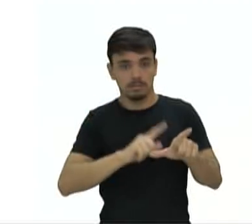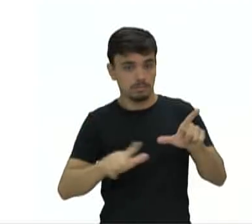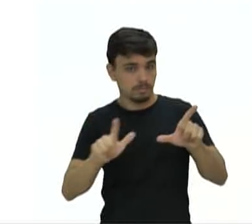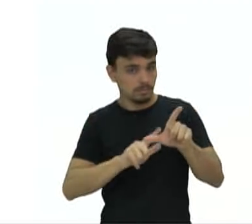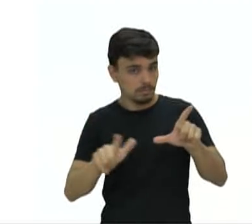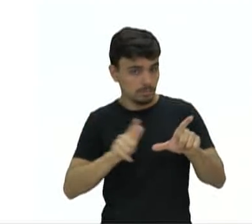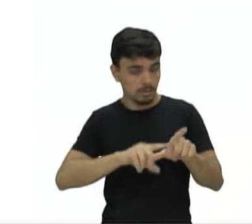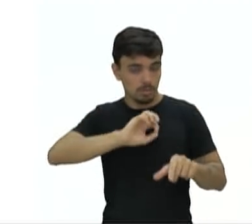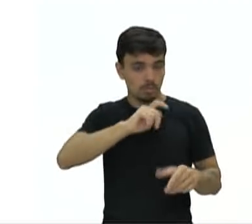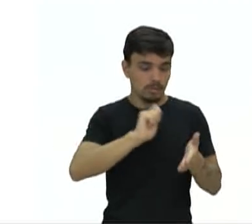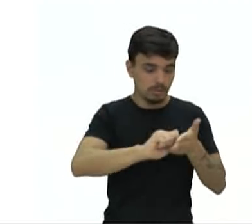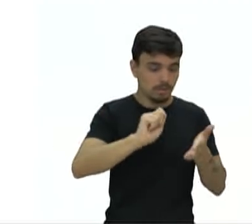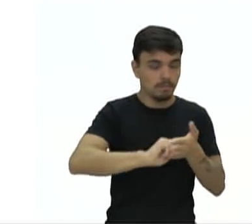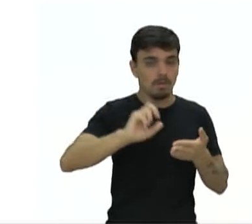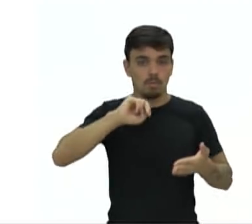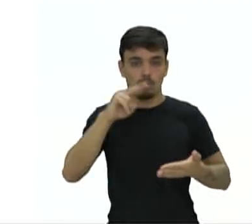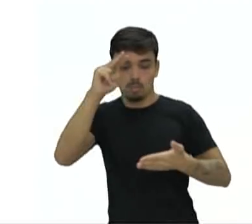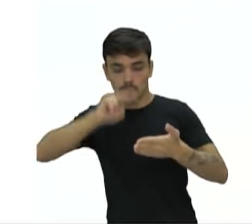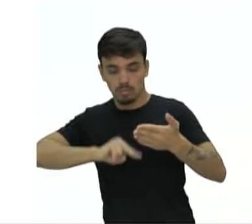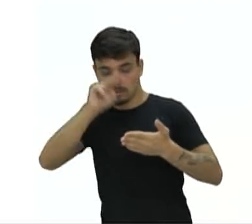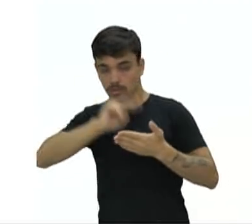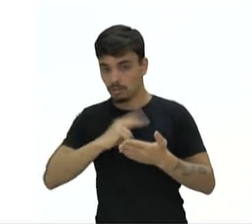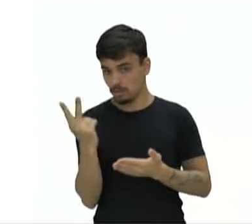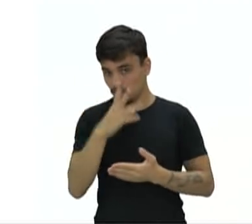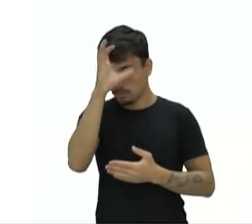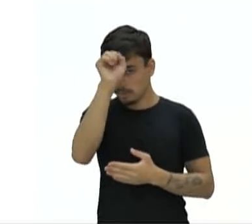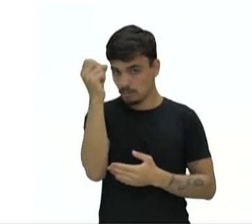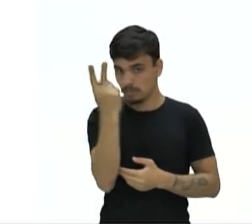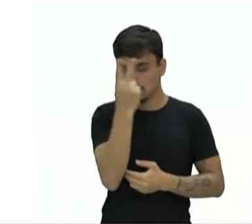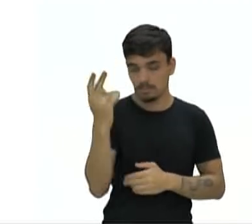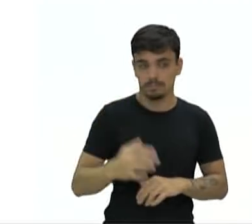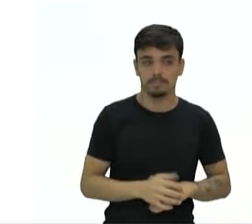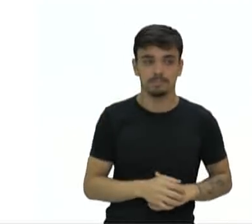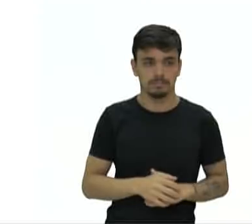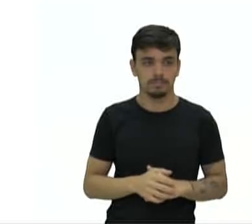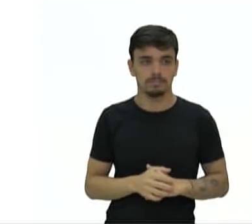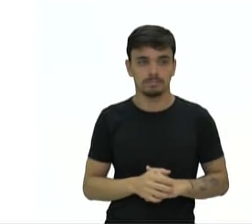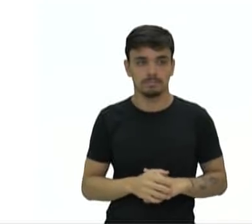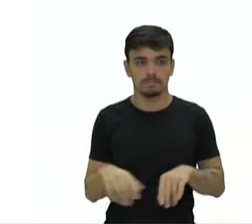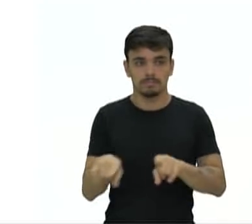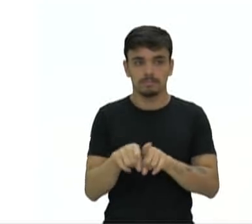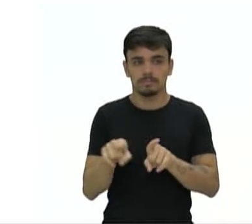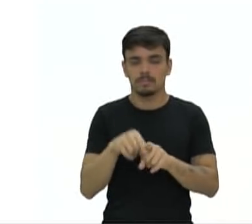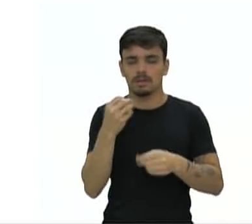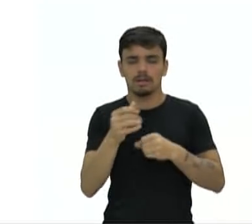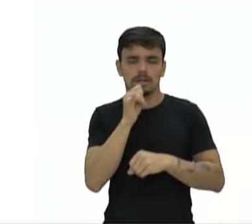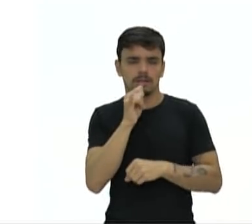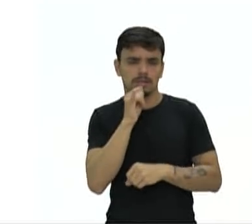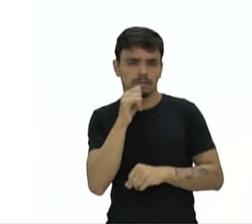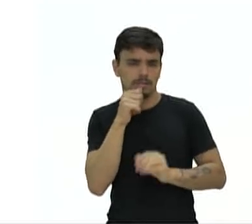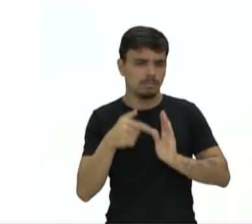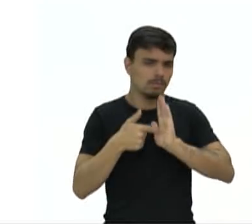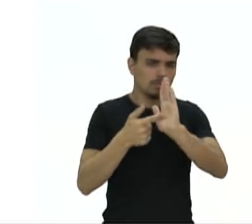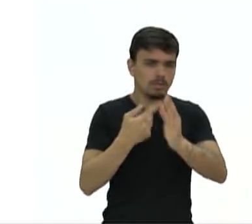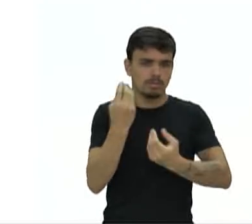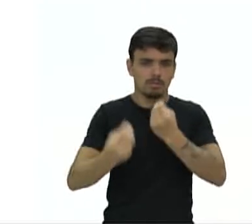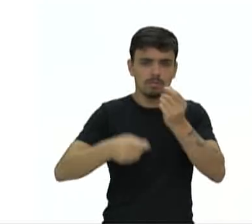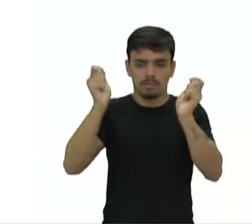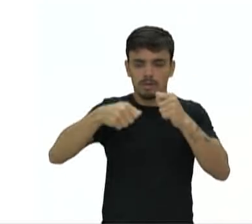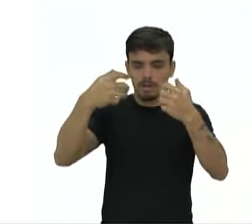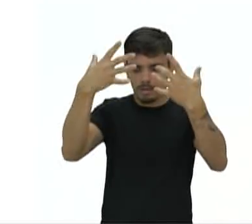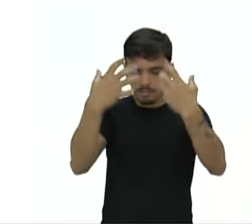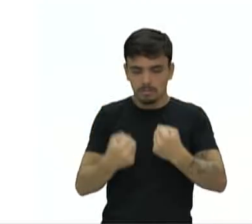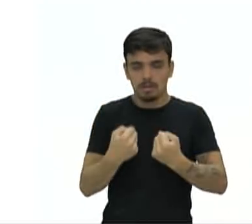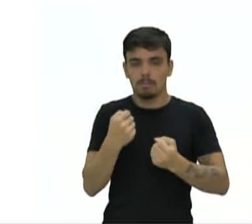ler e escrever. O exemplo da grande poetisa Safo demonstra como podiam ser mesmo admiradas por seu talento. E